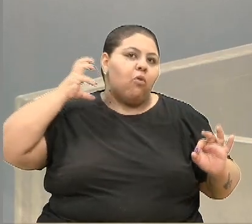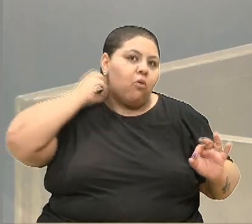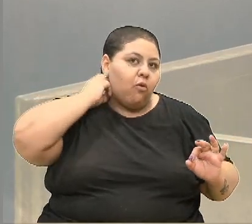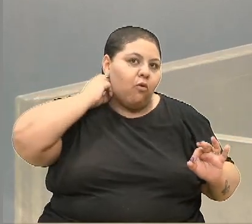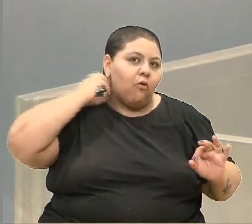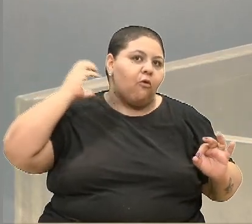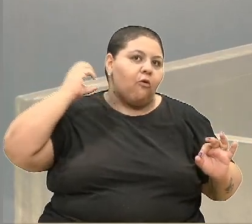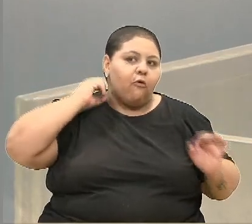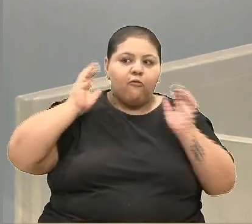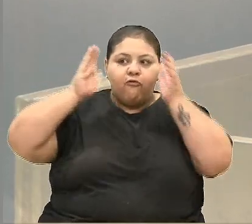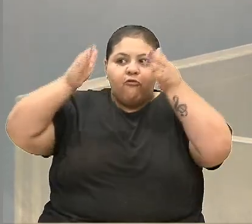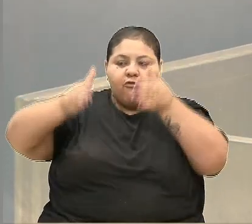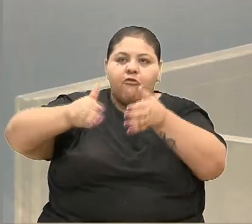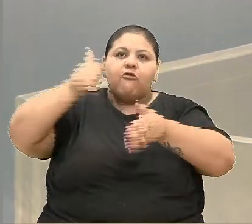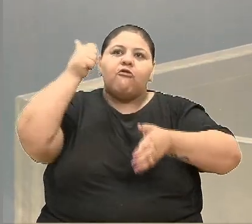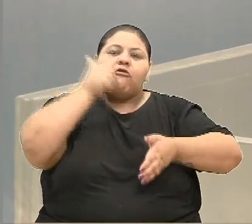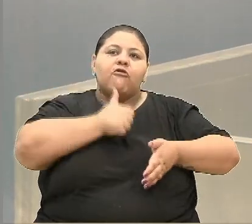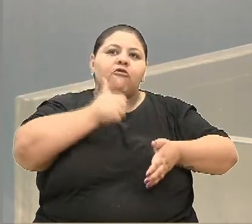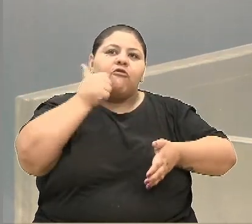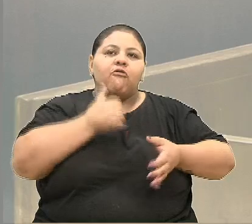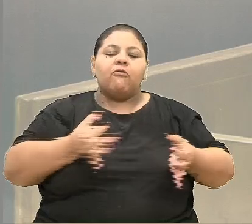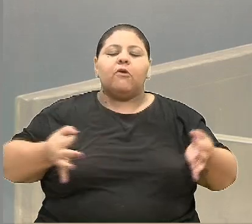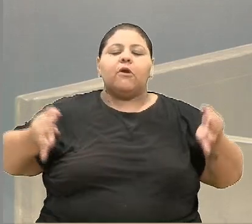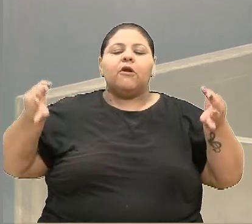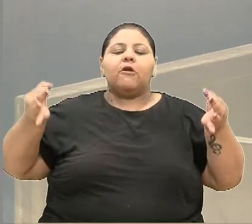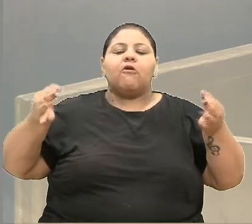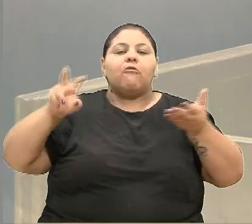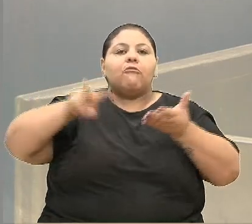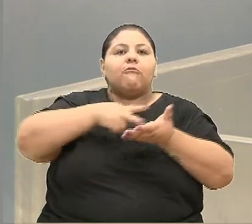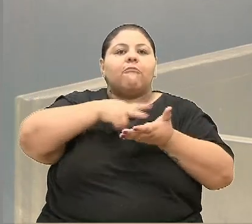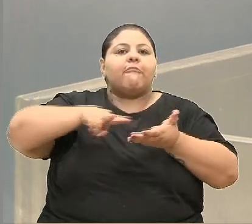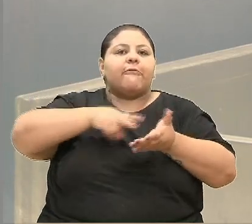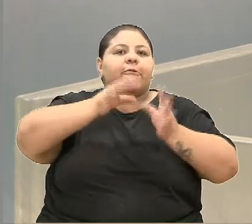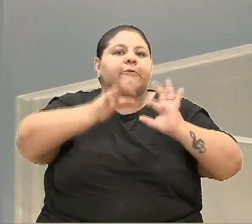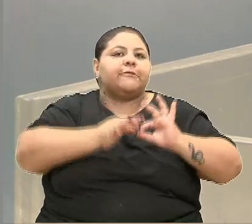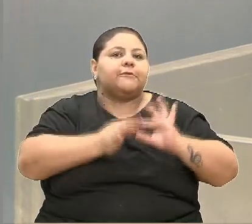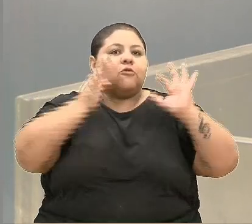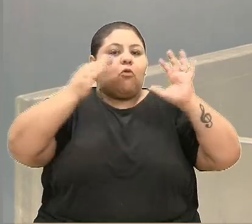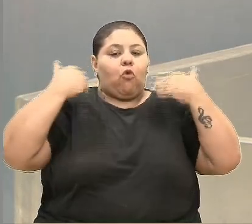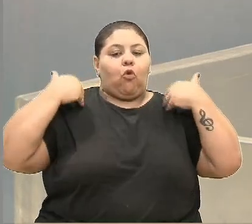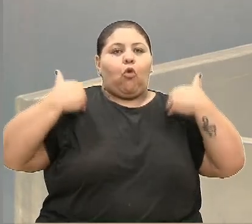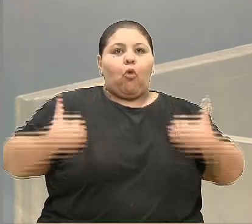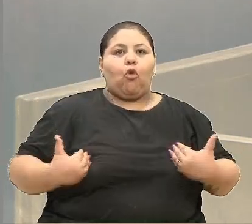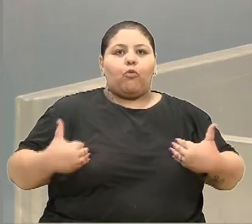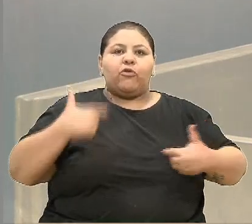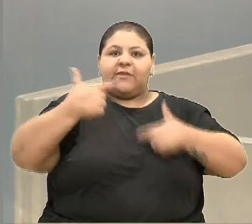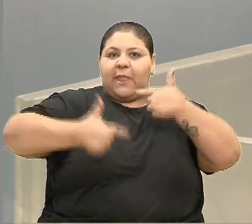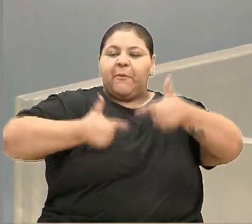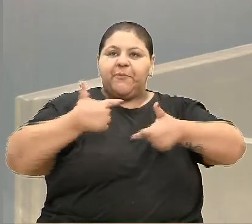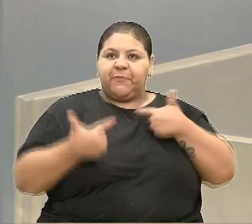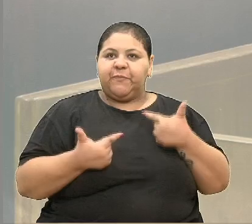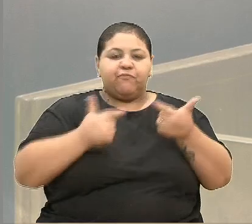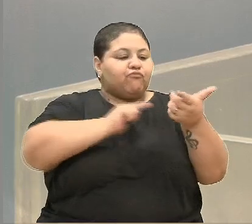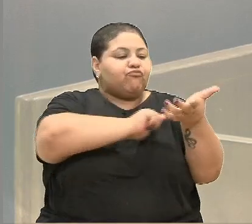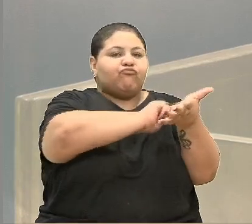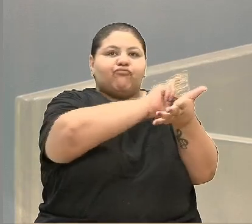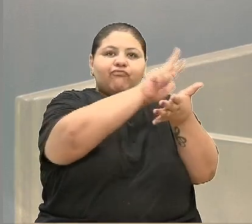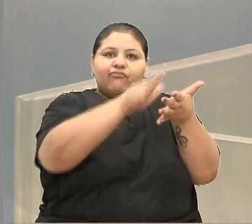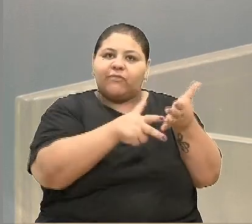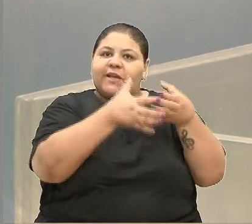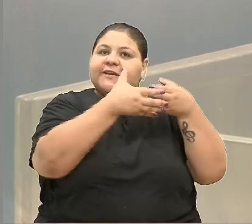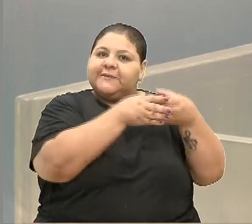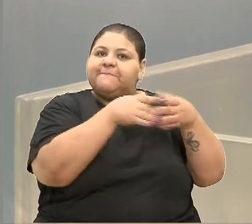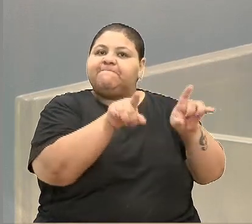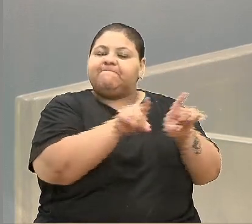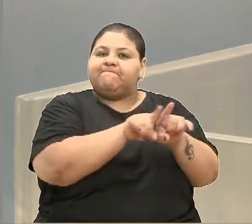mulheres, yoga dance, que é para liberar o corpo, trabalhar o corpo, e várias outras vivências